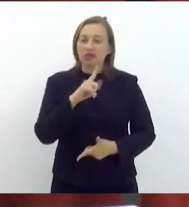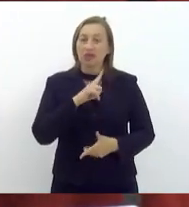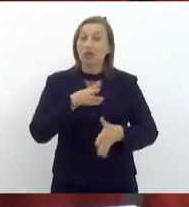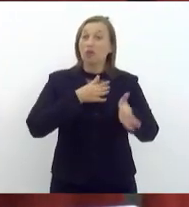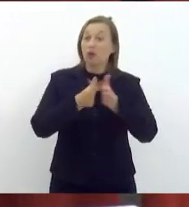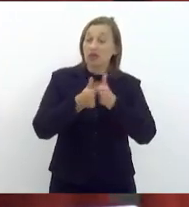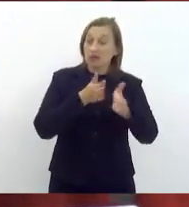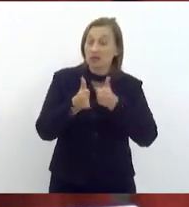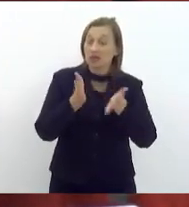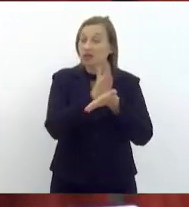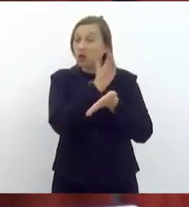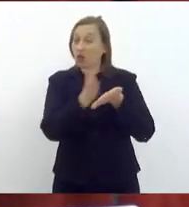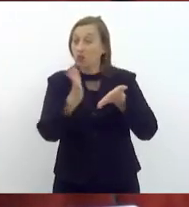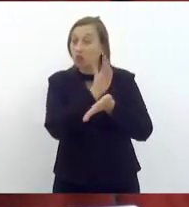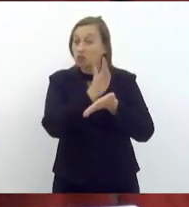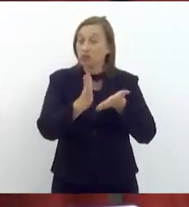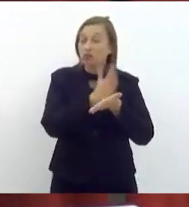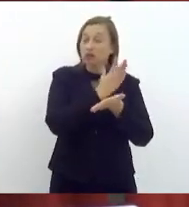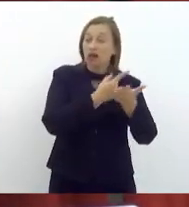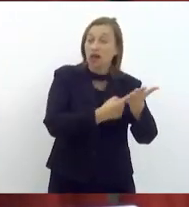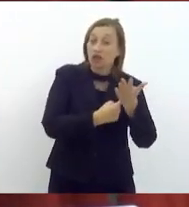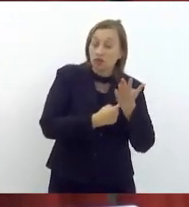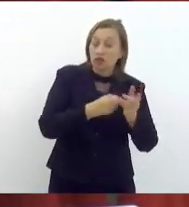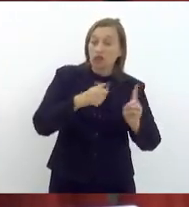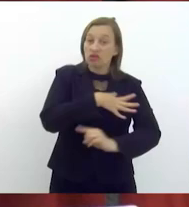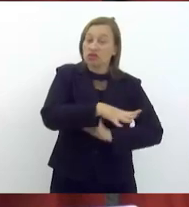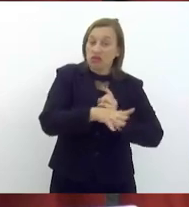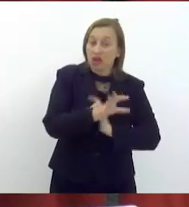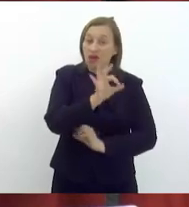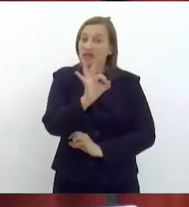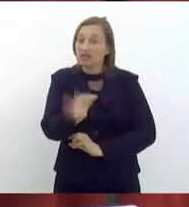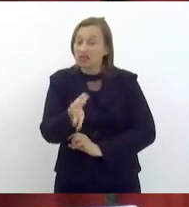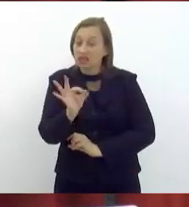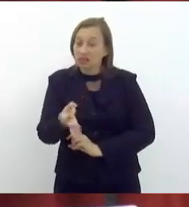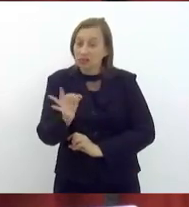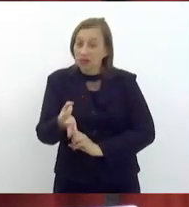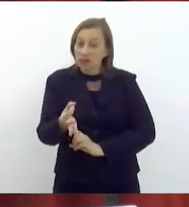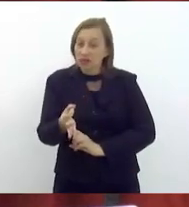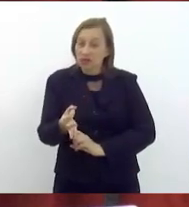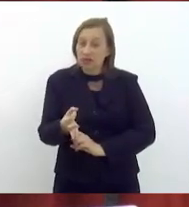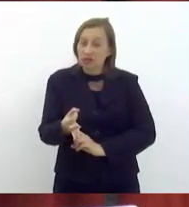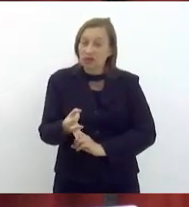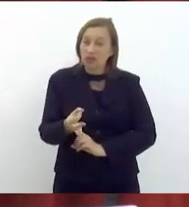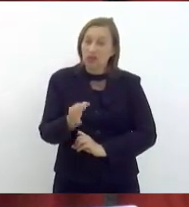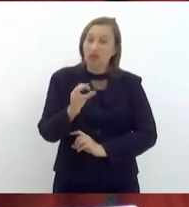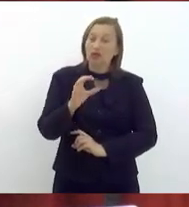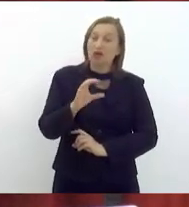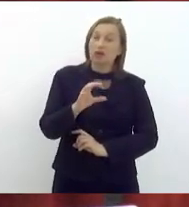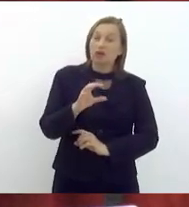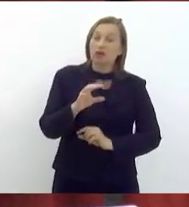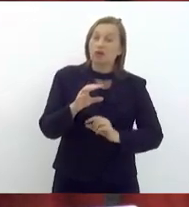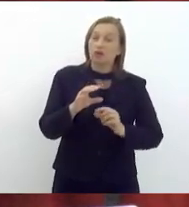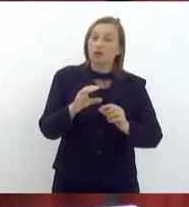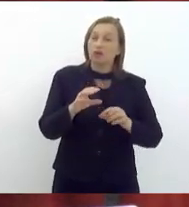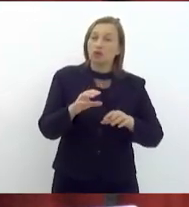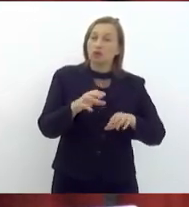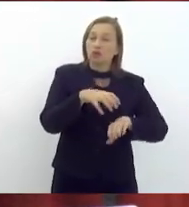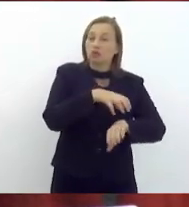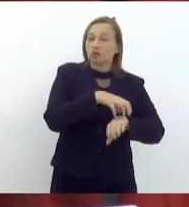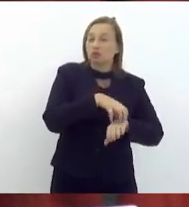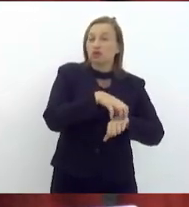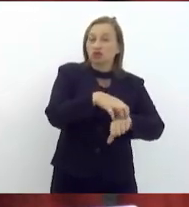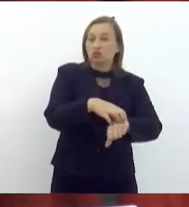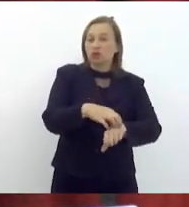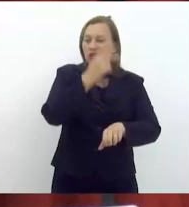o acesso alguns benefícios sociais é exatamente a locomoção Deputado Yuri é dessas pessoas